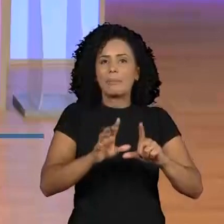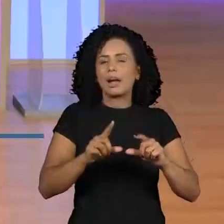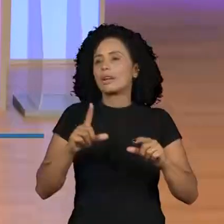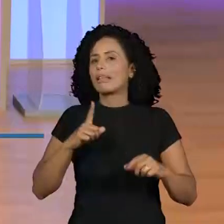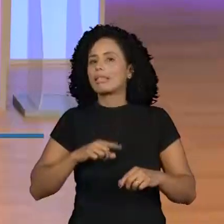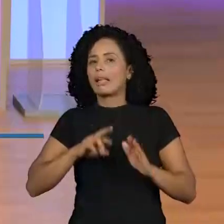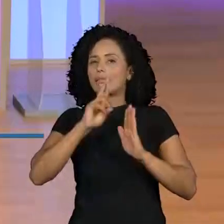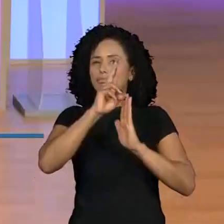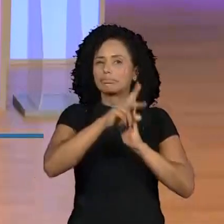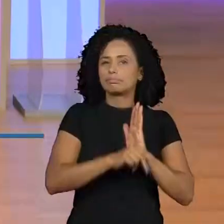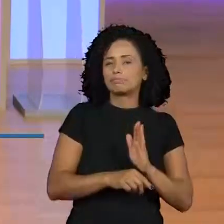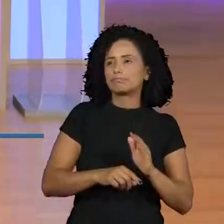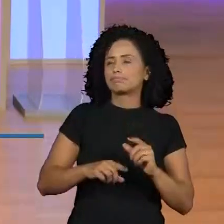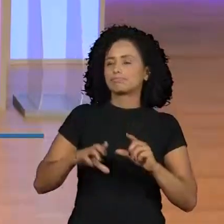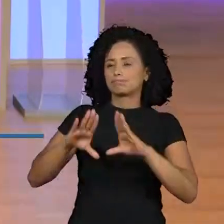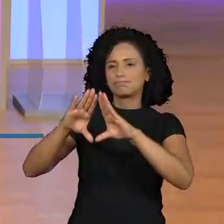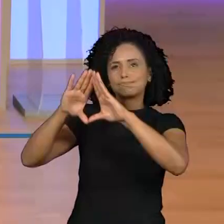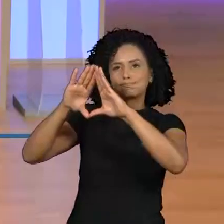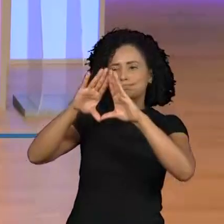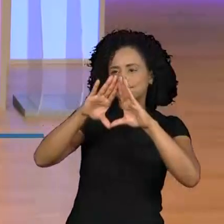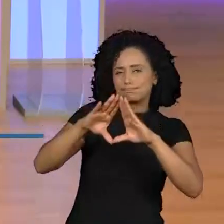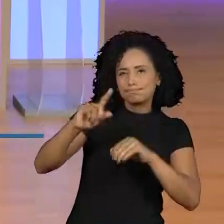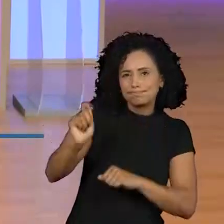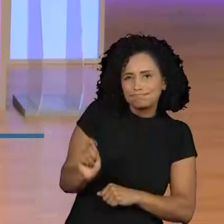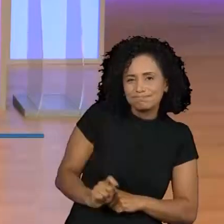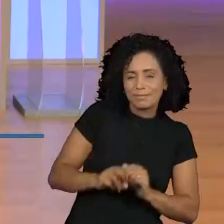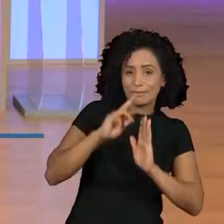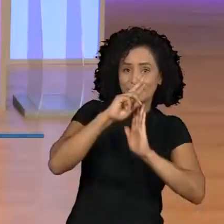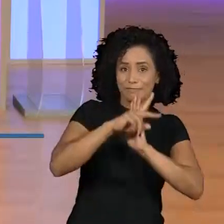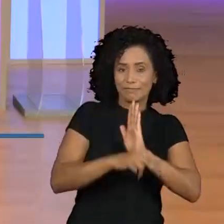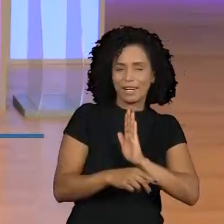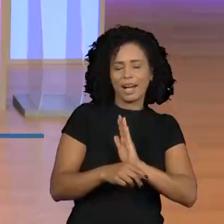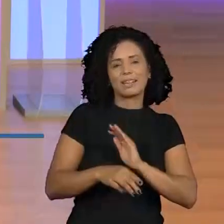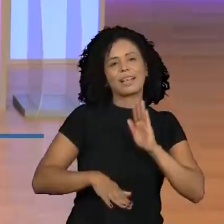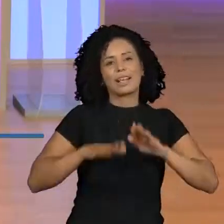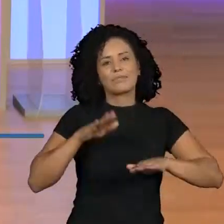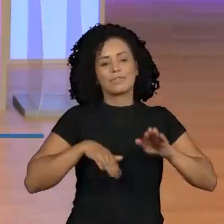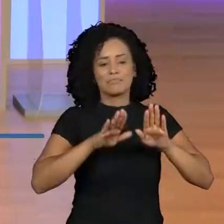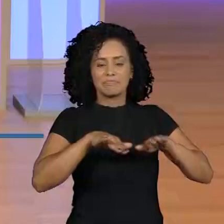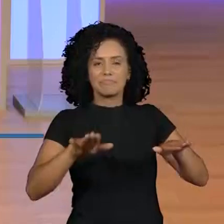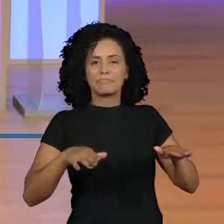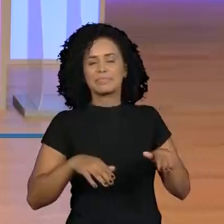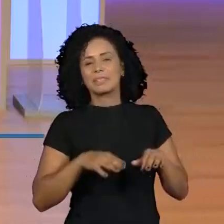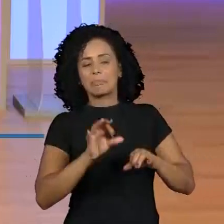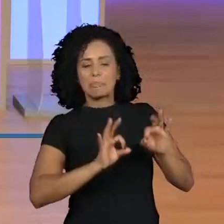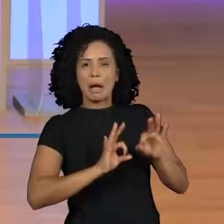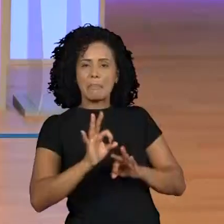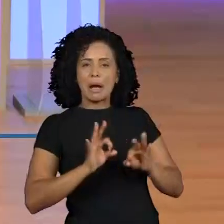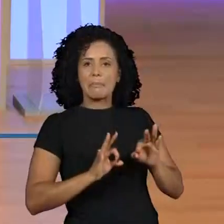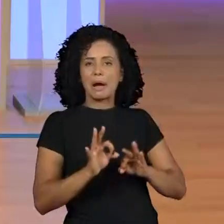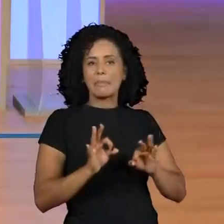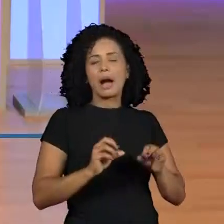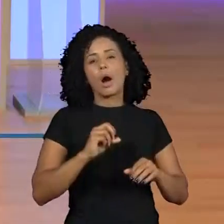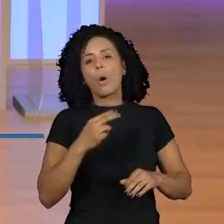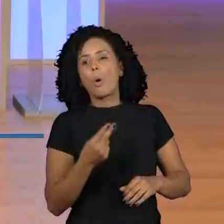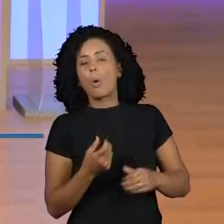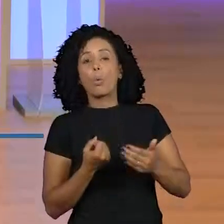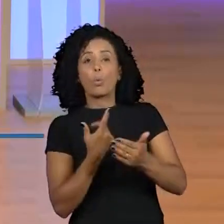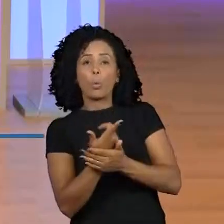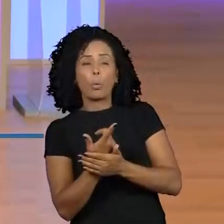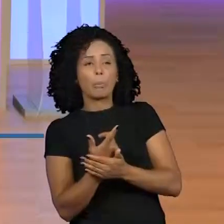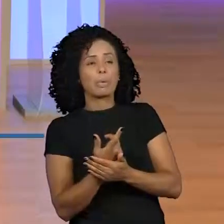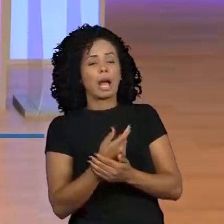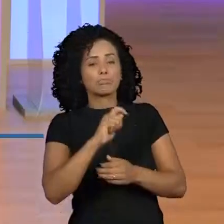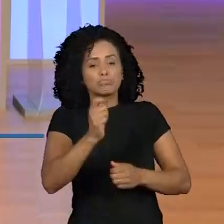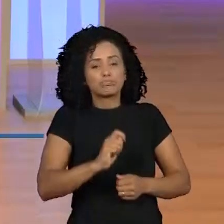massa, fazer, né? Confeccionar a pipa, outros já compram pronto, mas faz parte aí da infância de todo mundo. Você chegou a empinar pipa quando